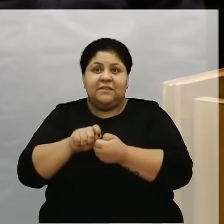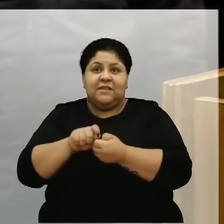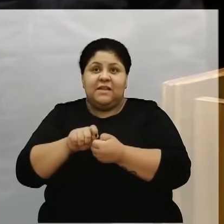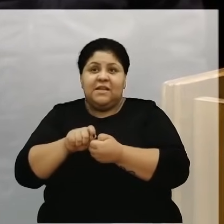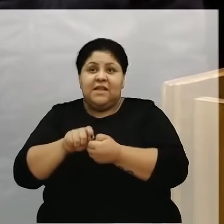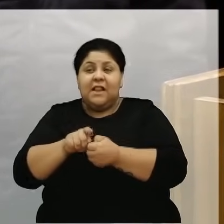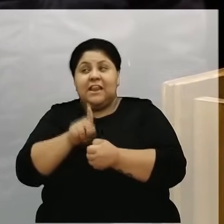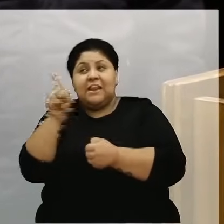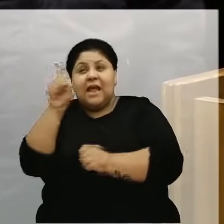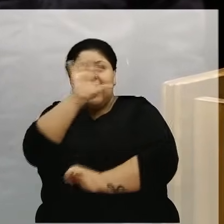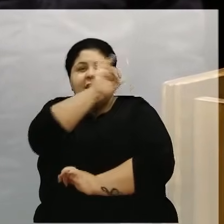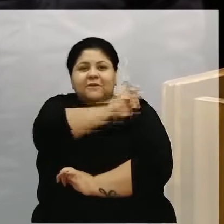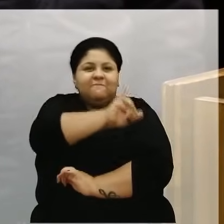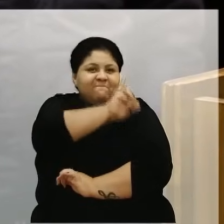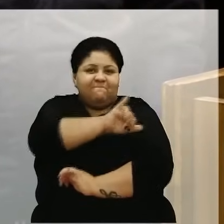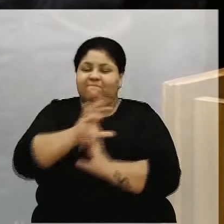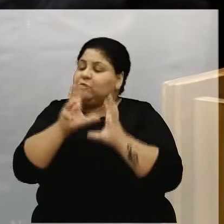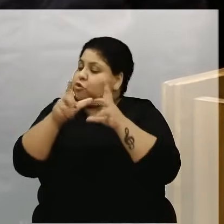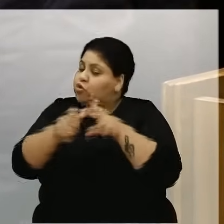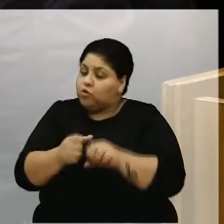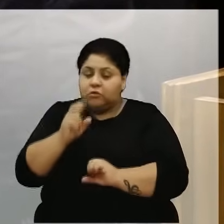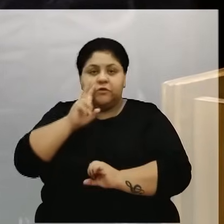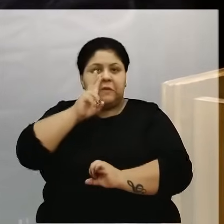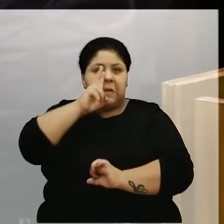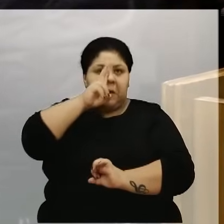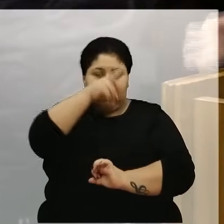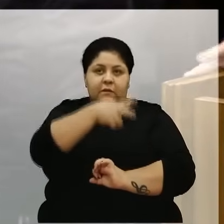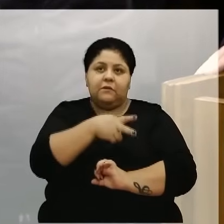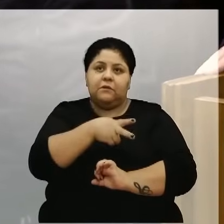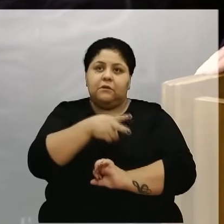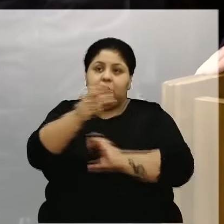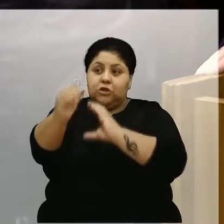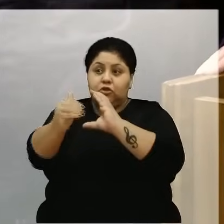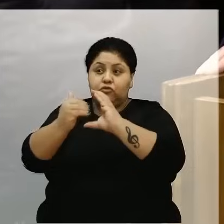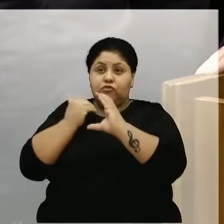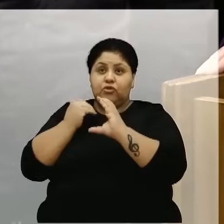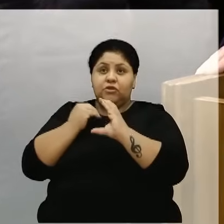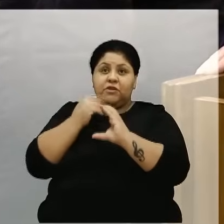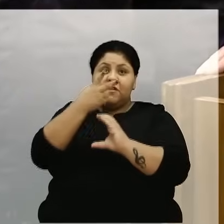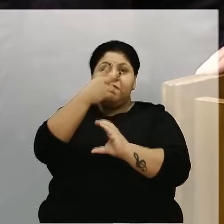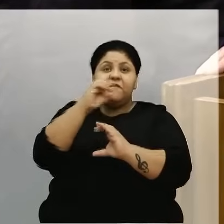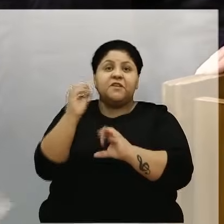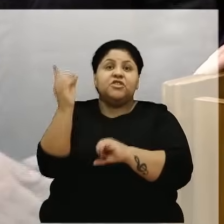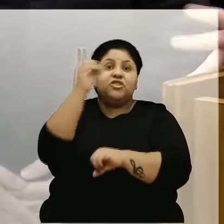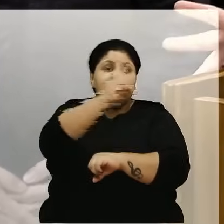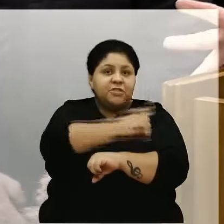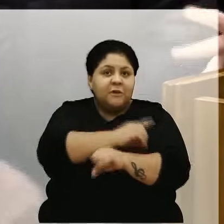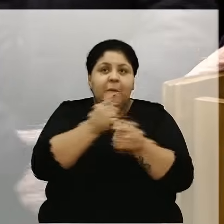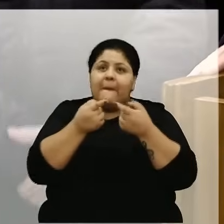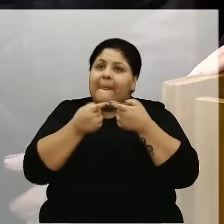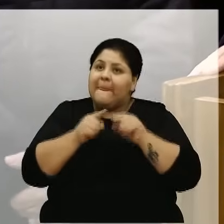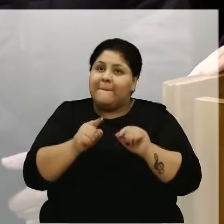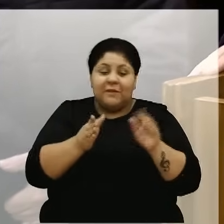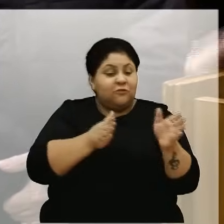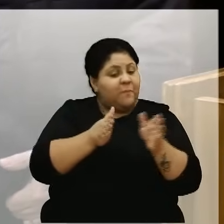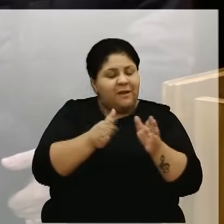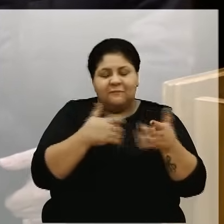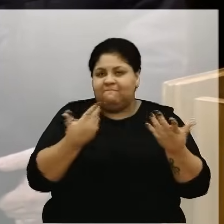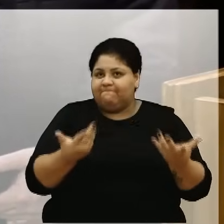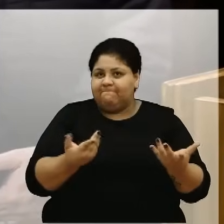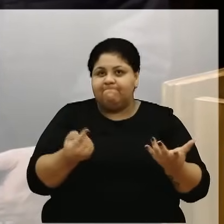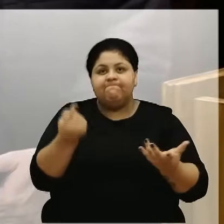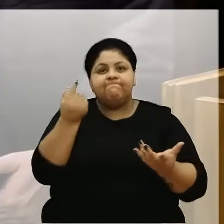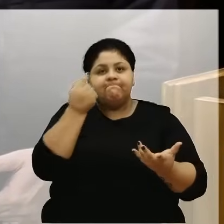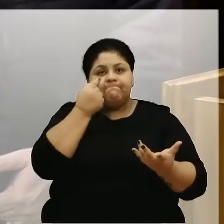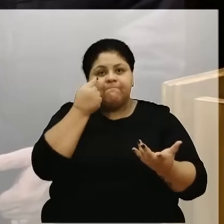Janeiro. Eles, com todo o esforço, eles vão nos entregar a tubulação em 20 dias. Mas o prazo é esse. Então, olha,